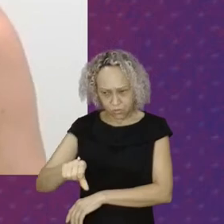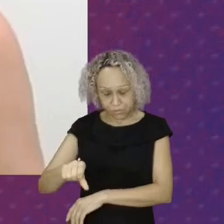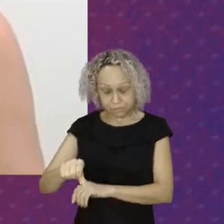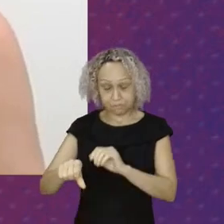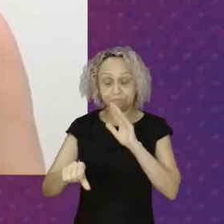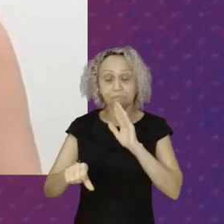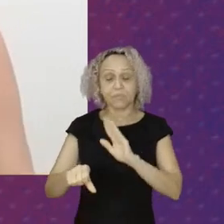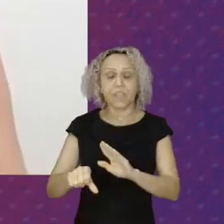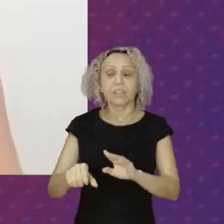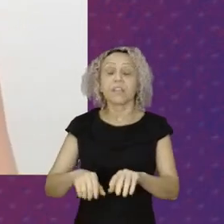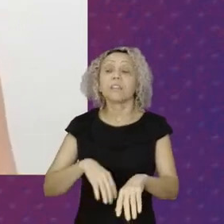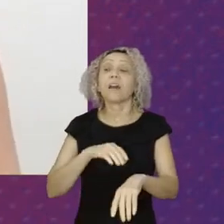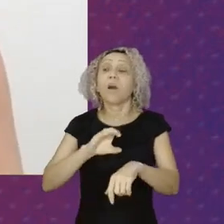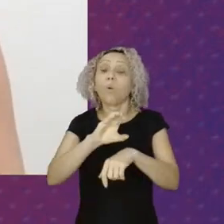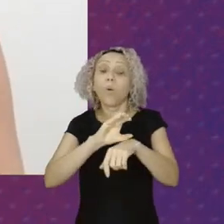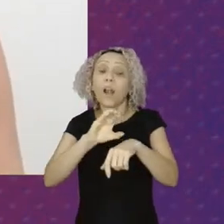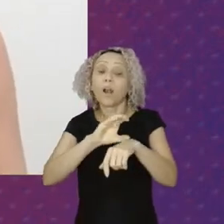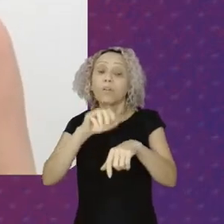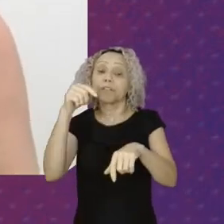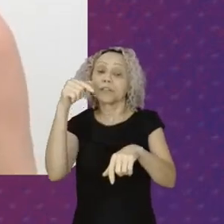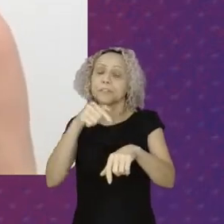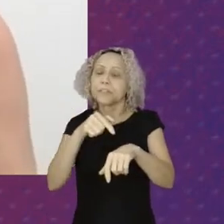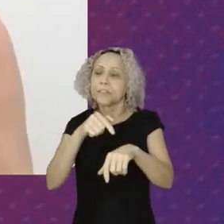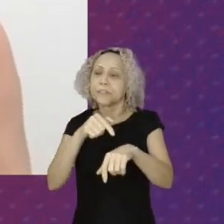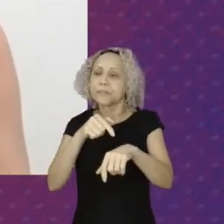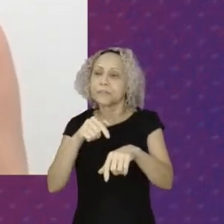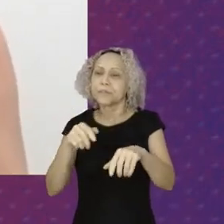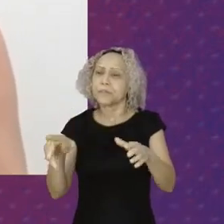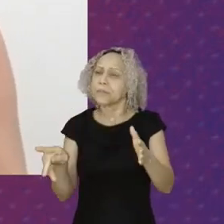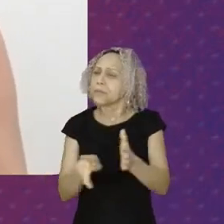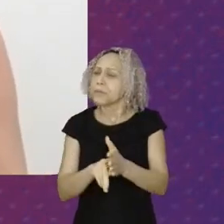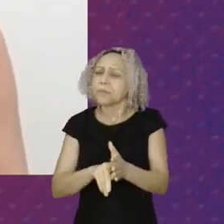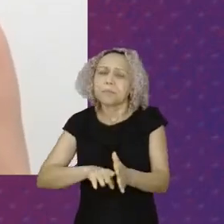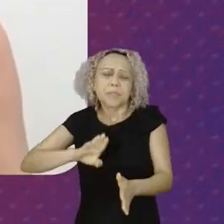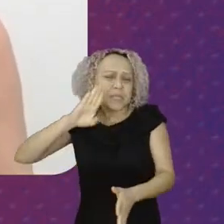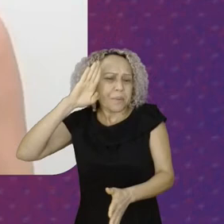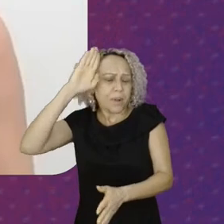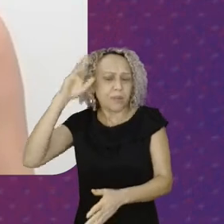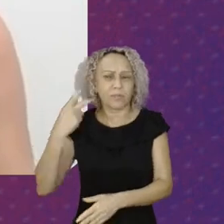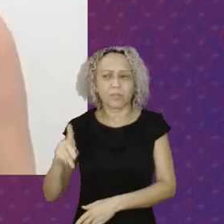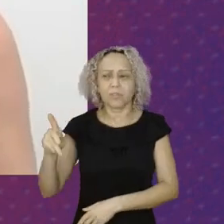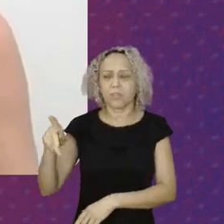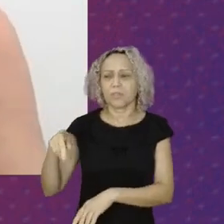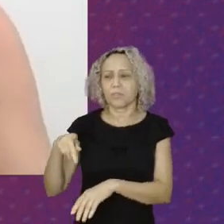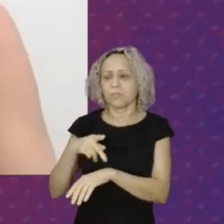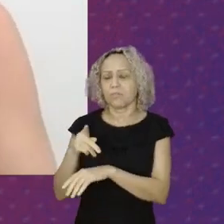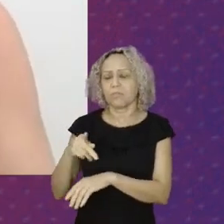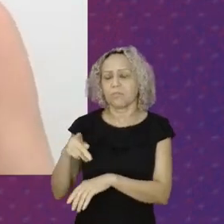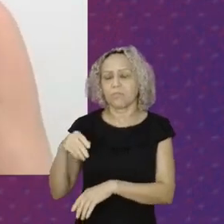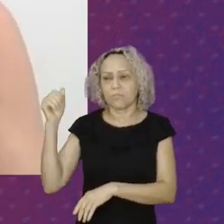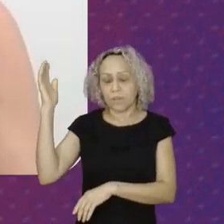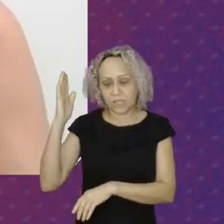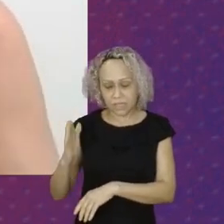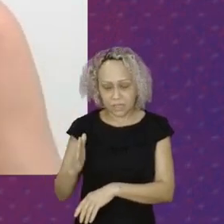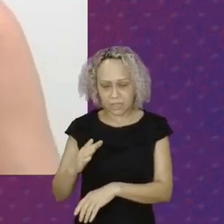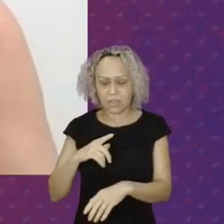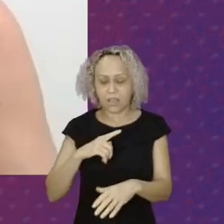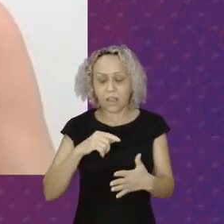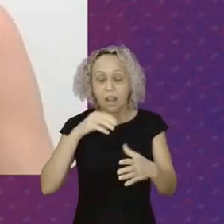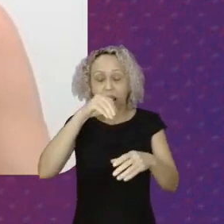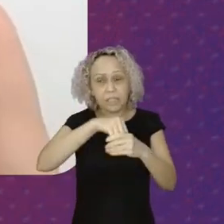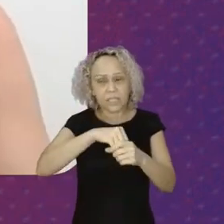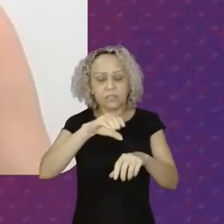nosso país contém um documento importantíssimo, onde cada